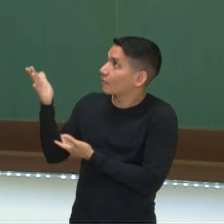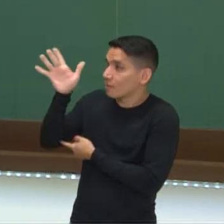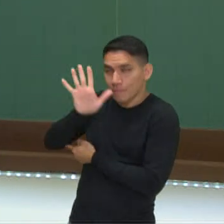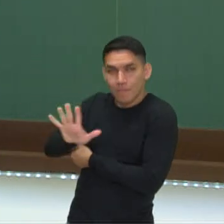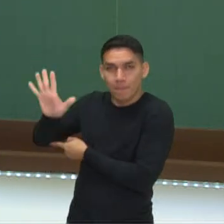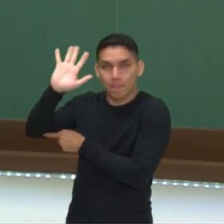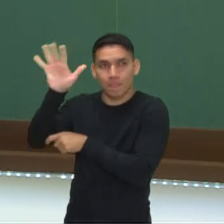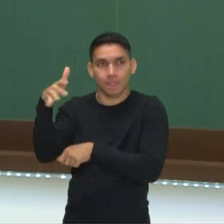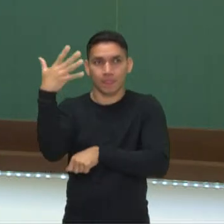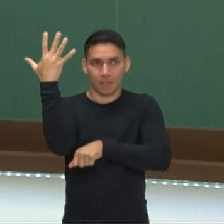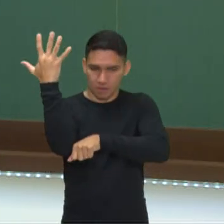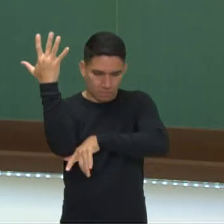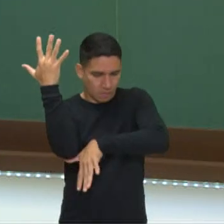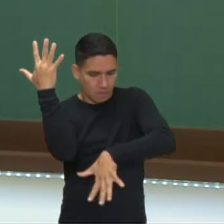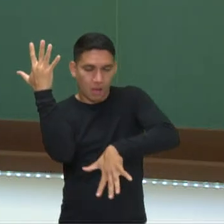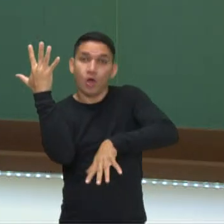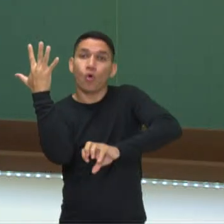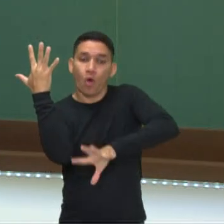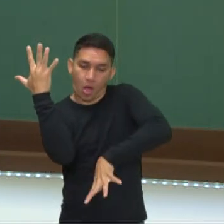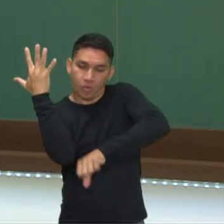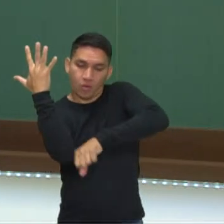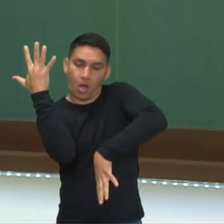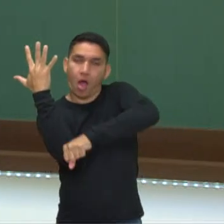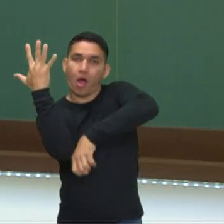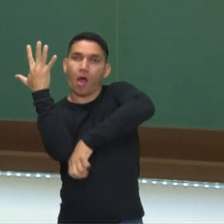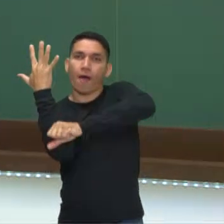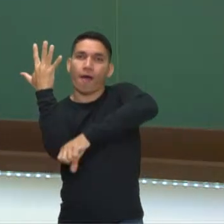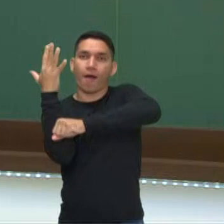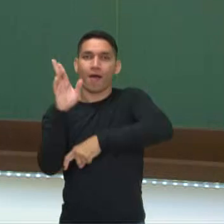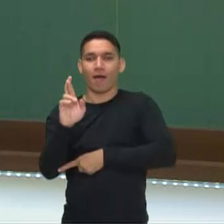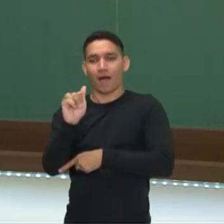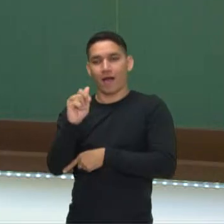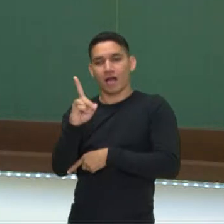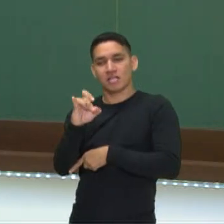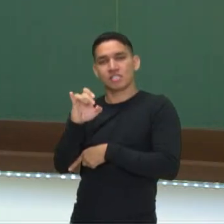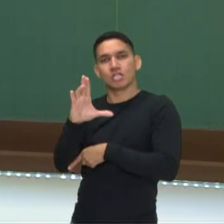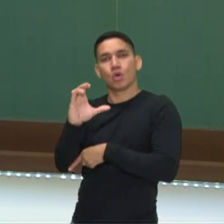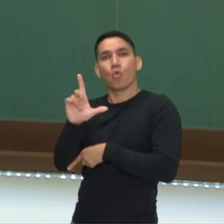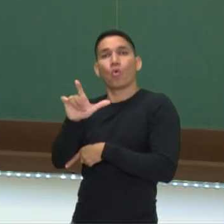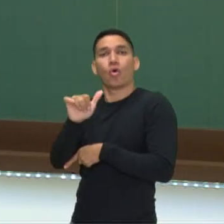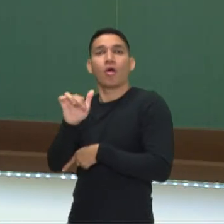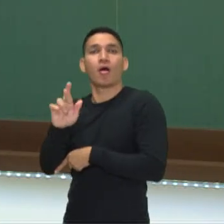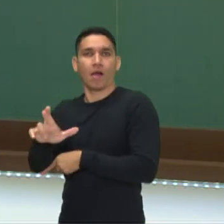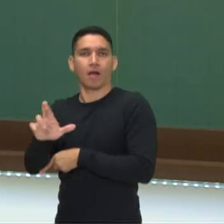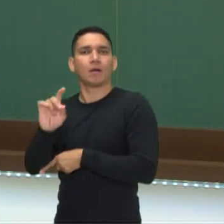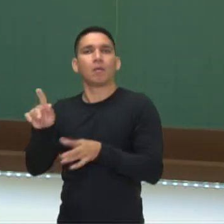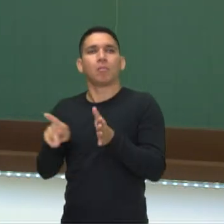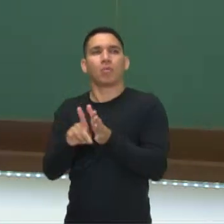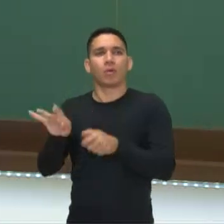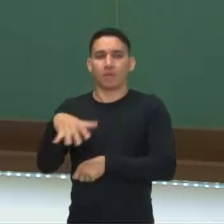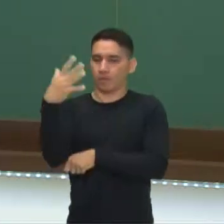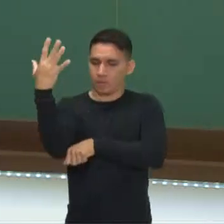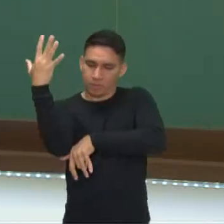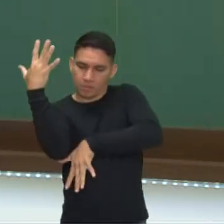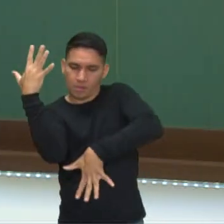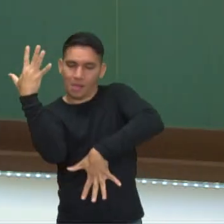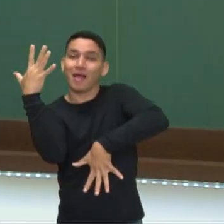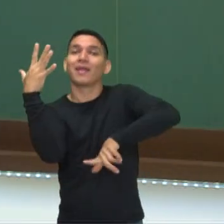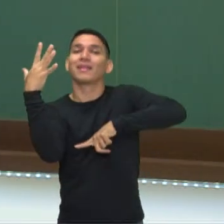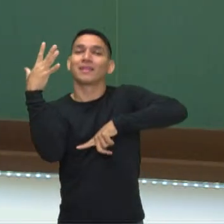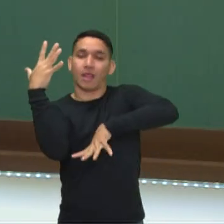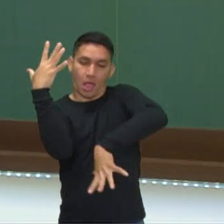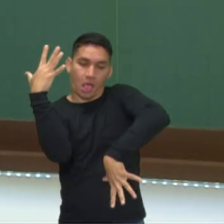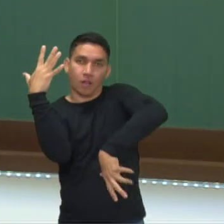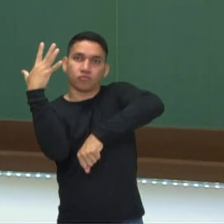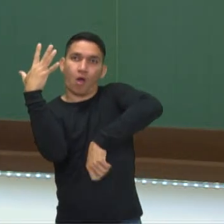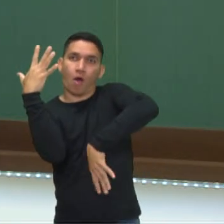segunda imagem, mostra então a absorção radicular. Então, na raiz, nós temos o pelo radicular, onde vai